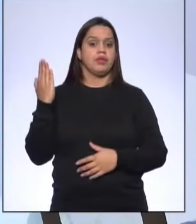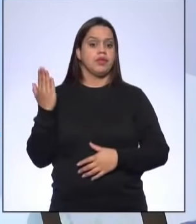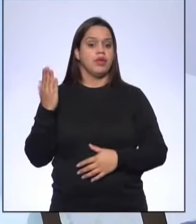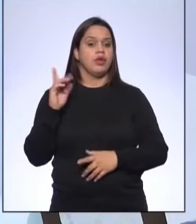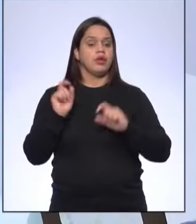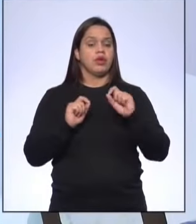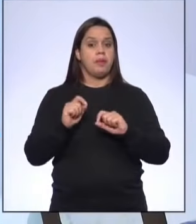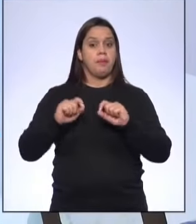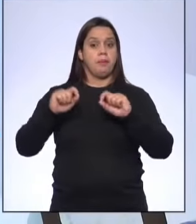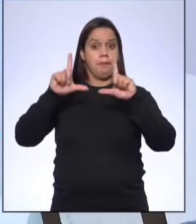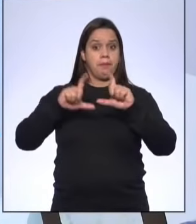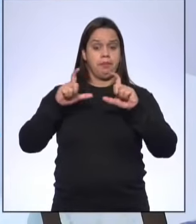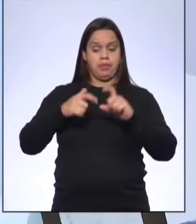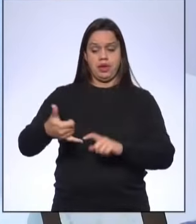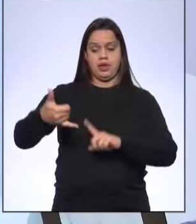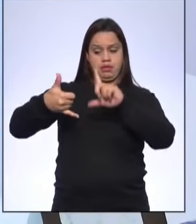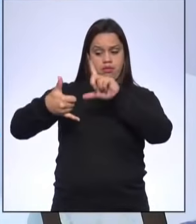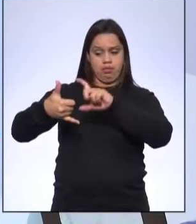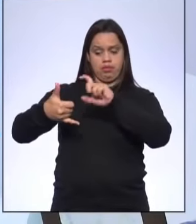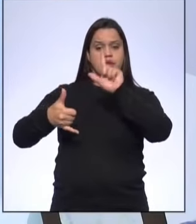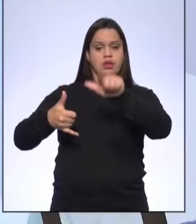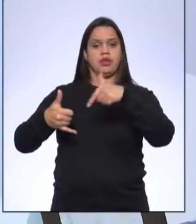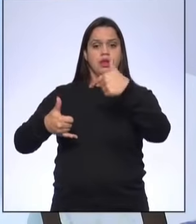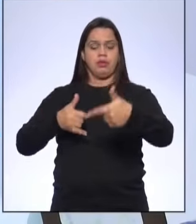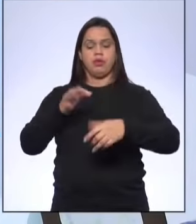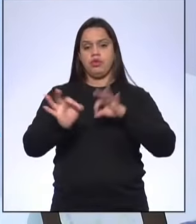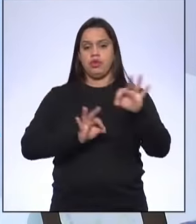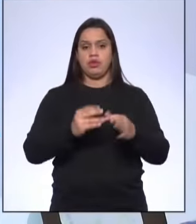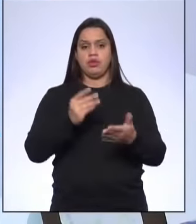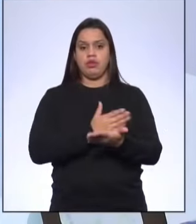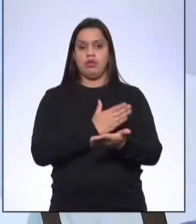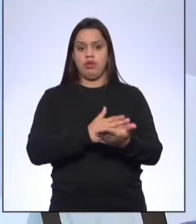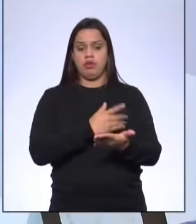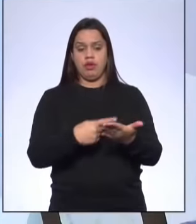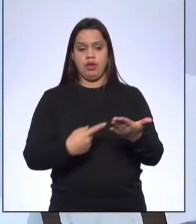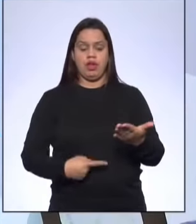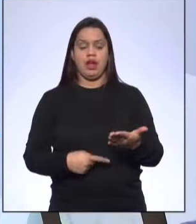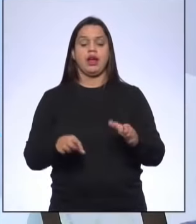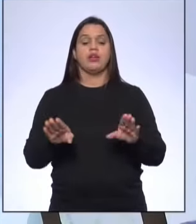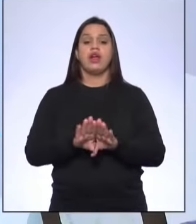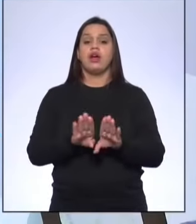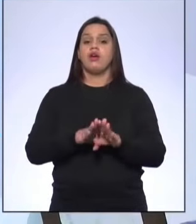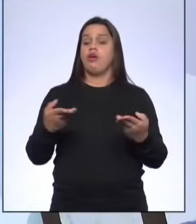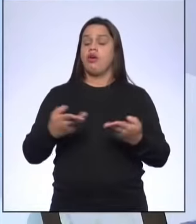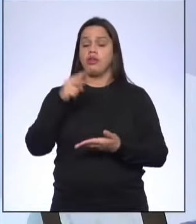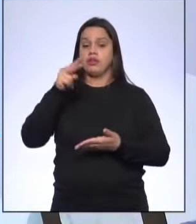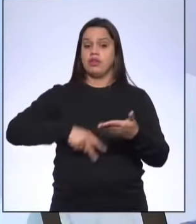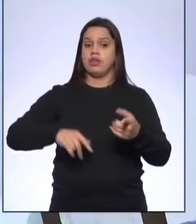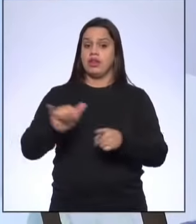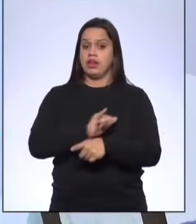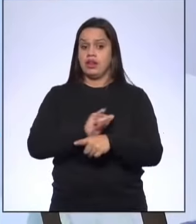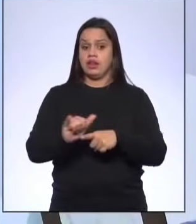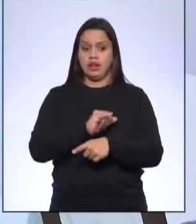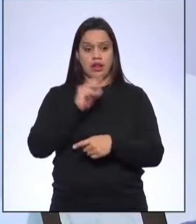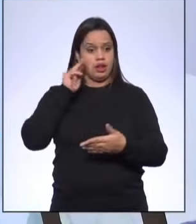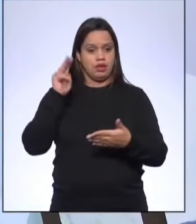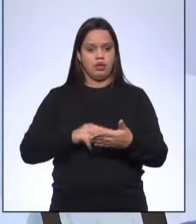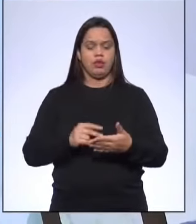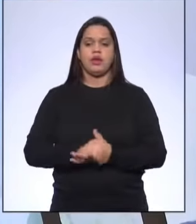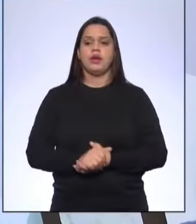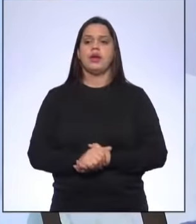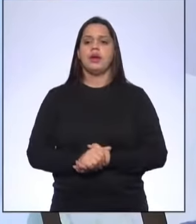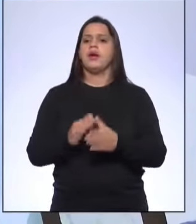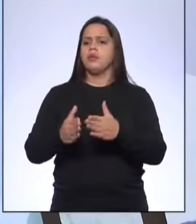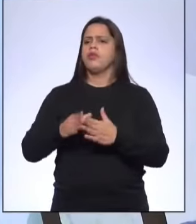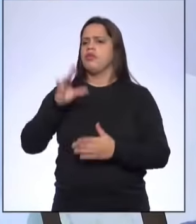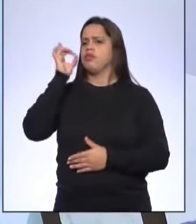de vocês de um print e depois você organiza seu caderno sobre estratégias de leitura que eu estou falando com vocês por favor diretor